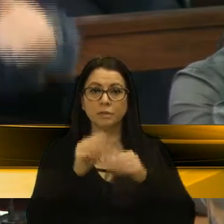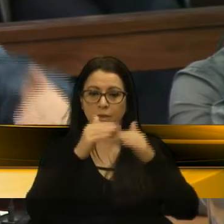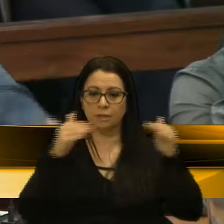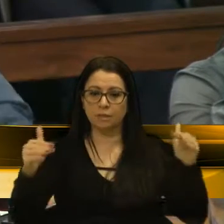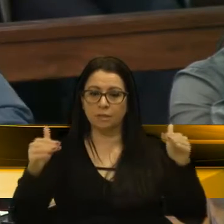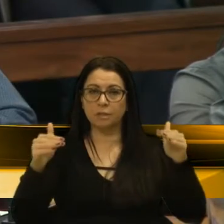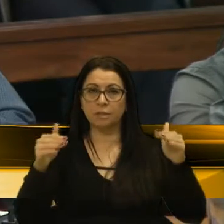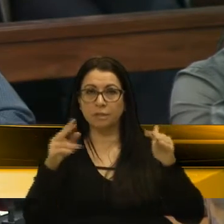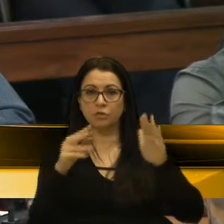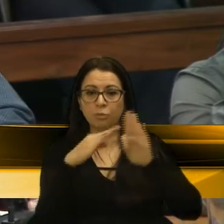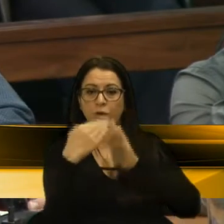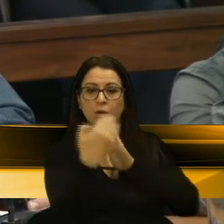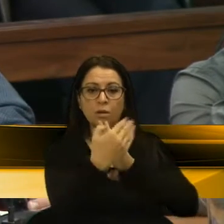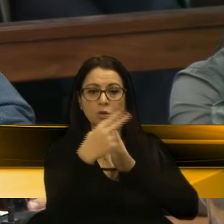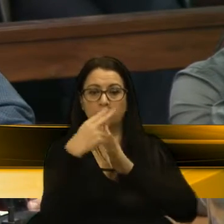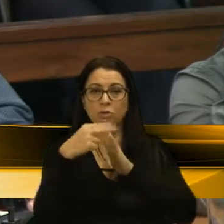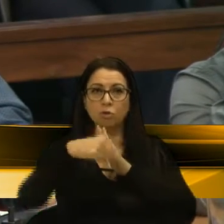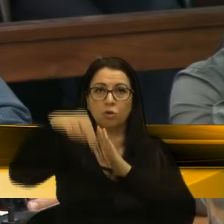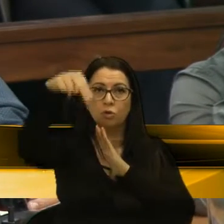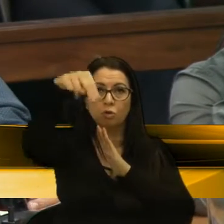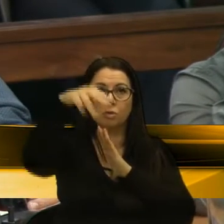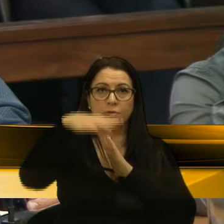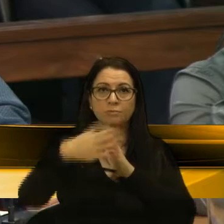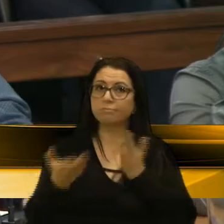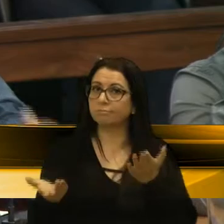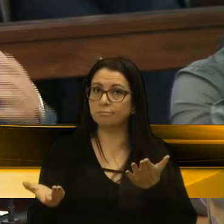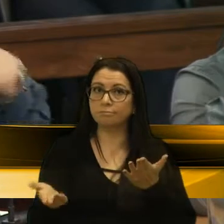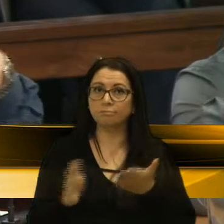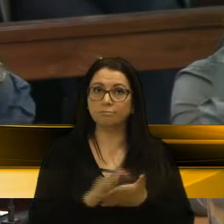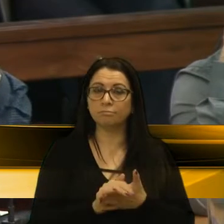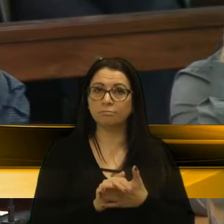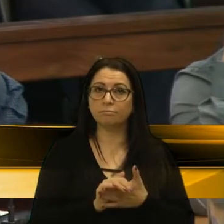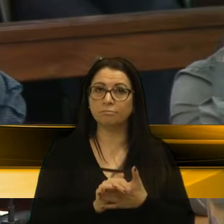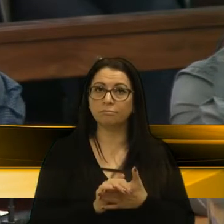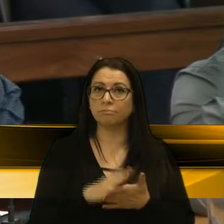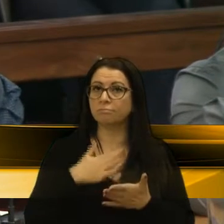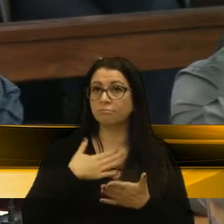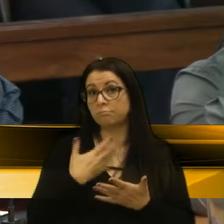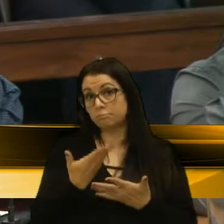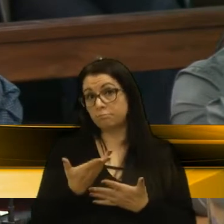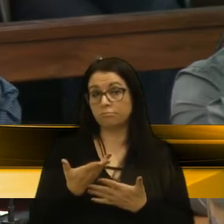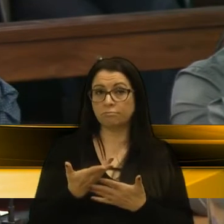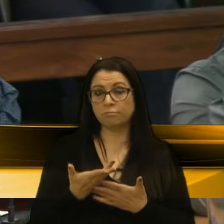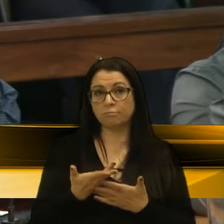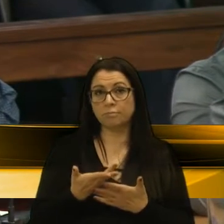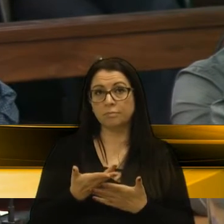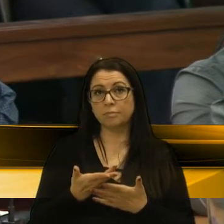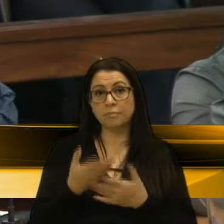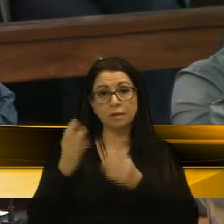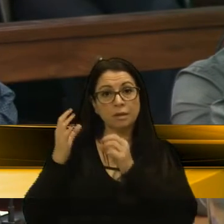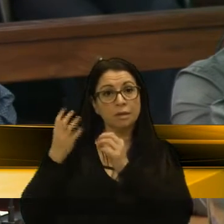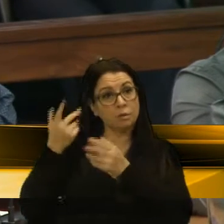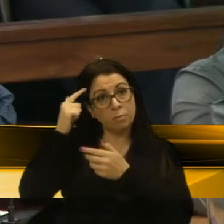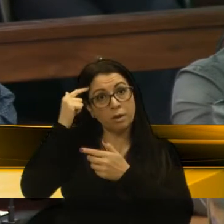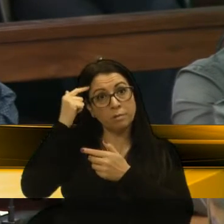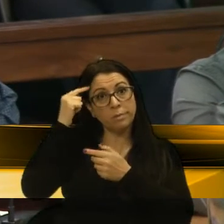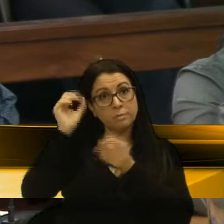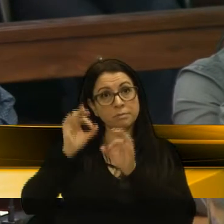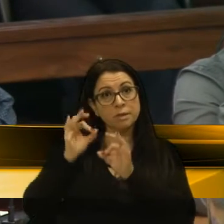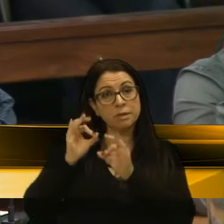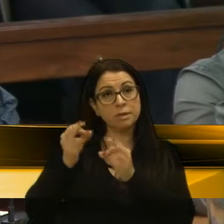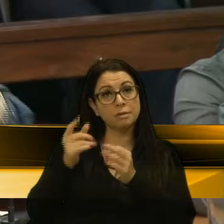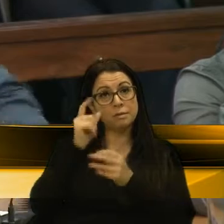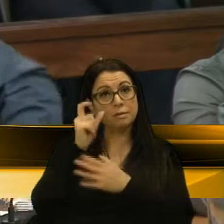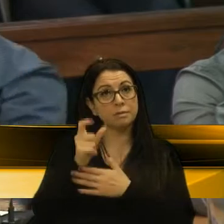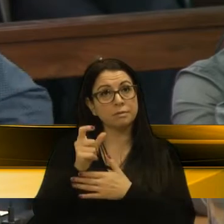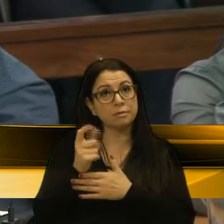telhados voltados para a frente norte. Não deixa de ter uma lógica muito interessante, né? Mas